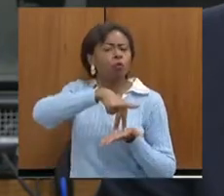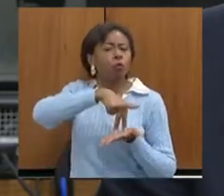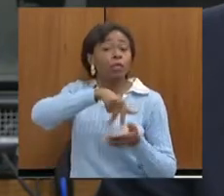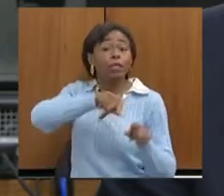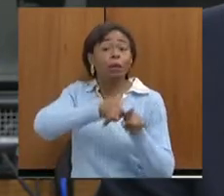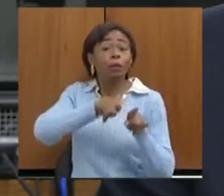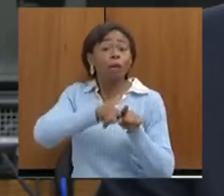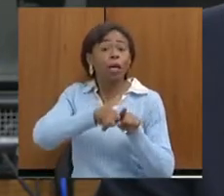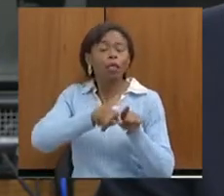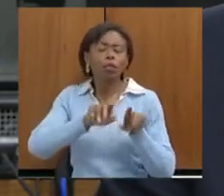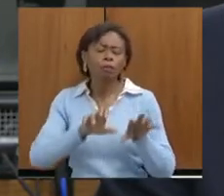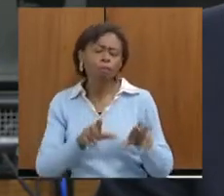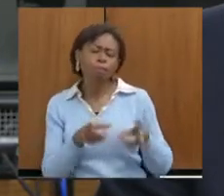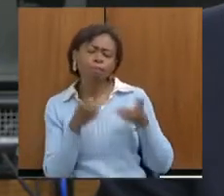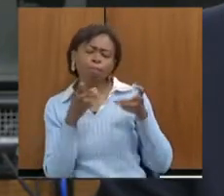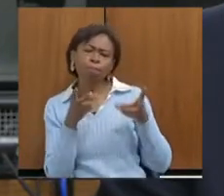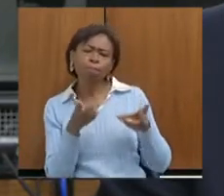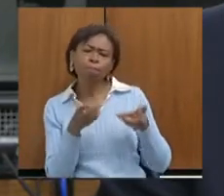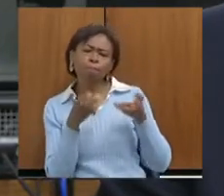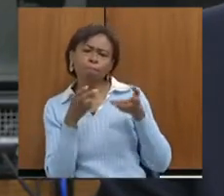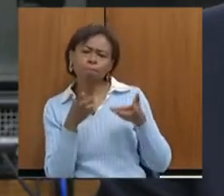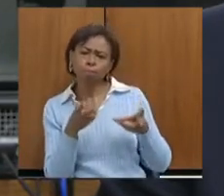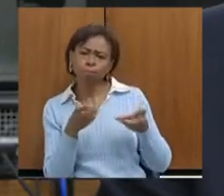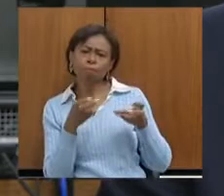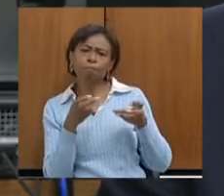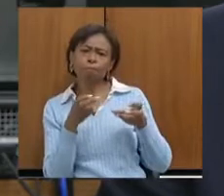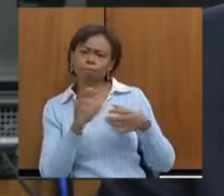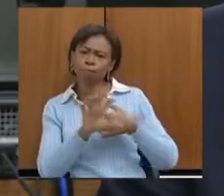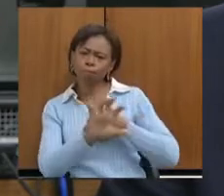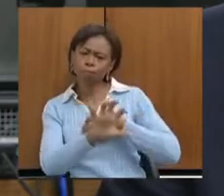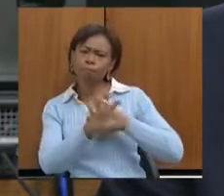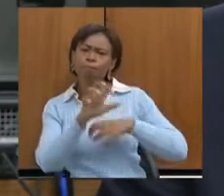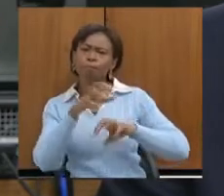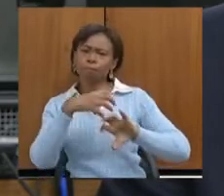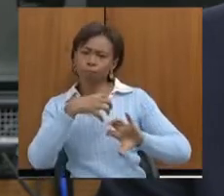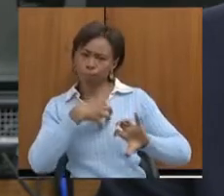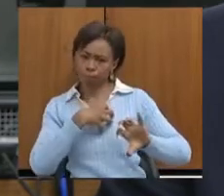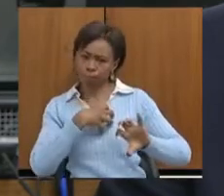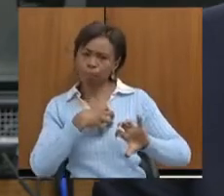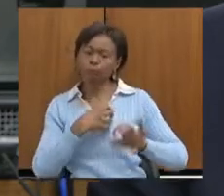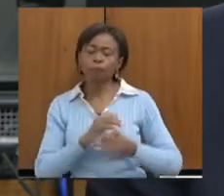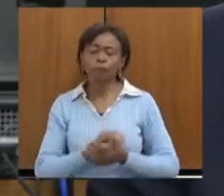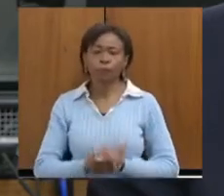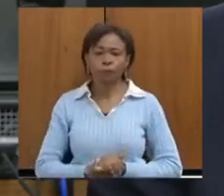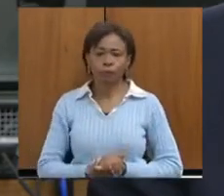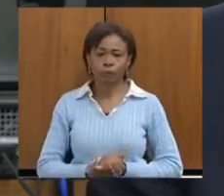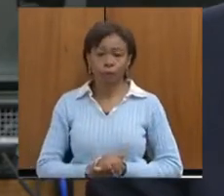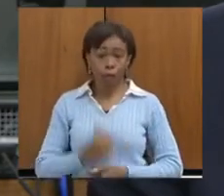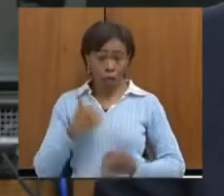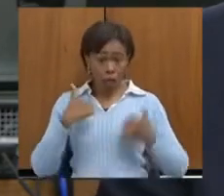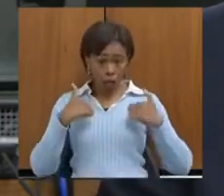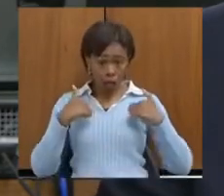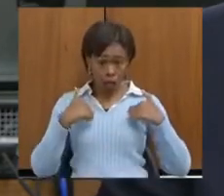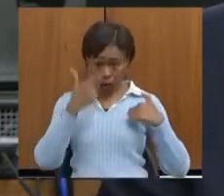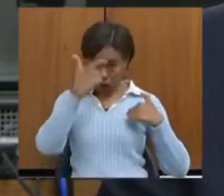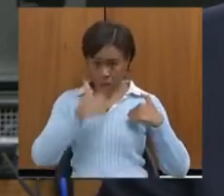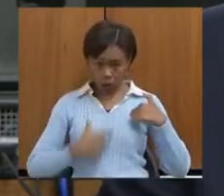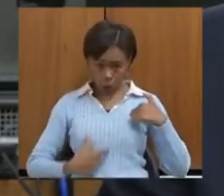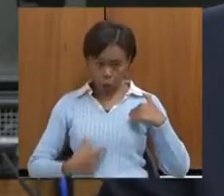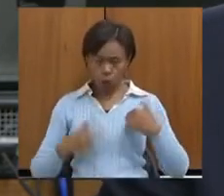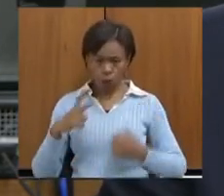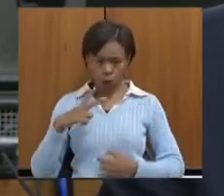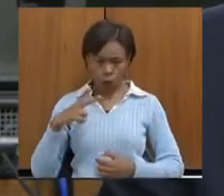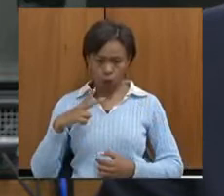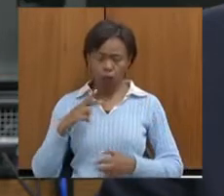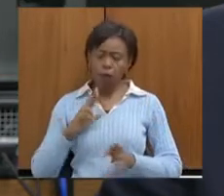lugar de aprender com a dor do outro bom é a minha relação pessoal com